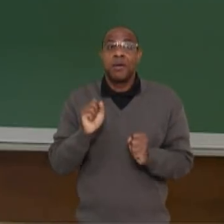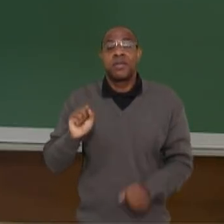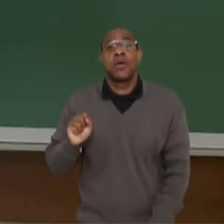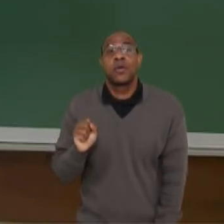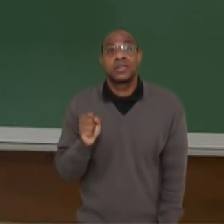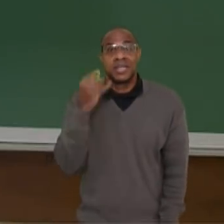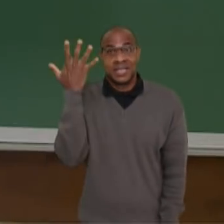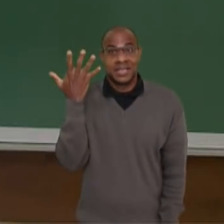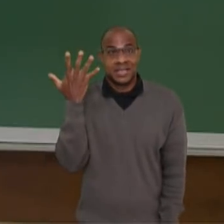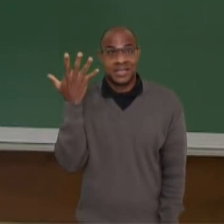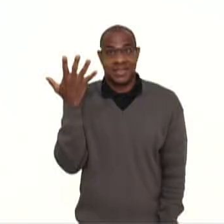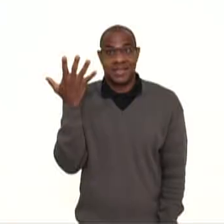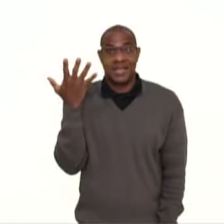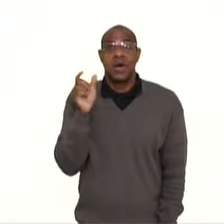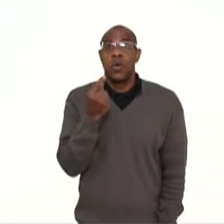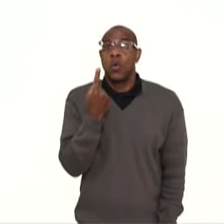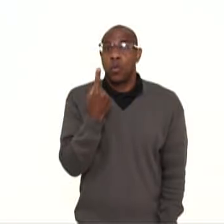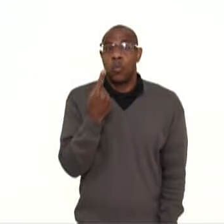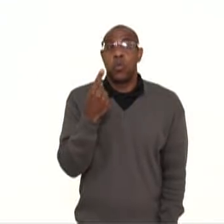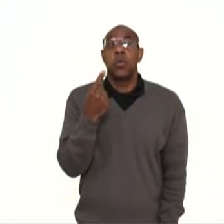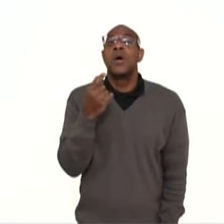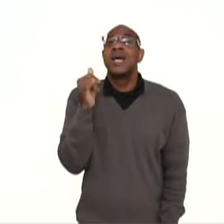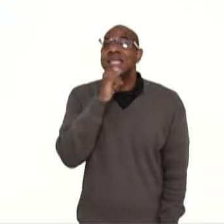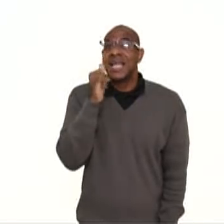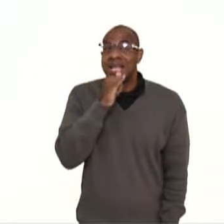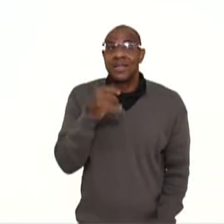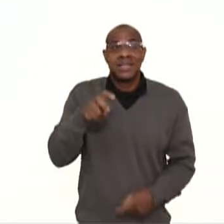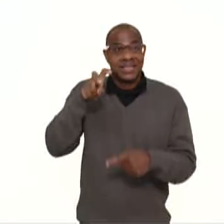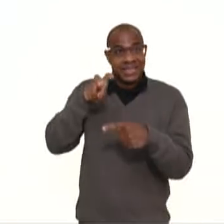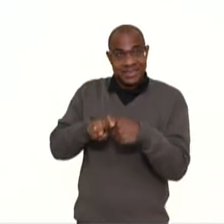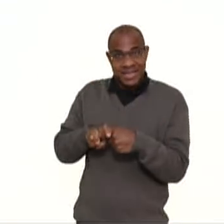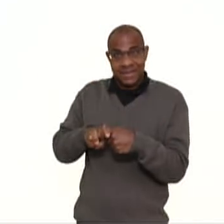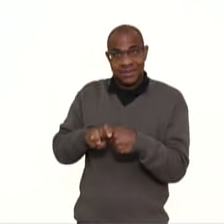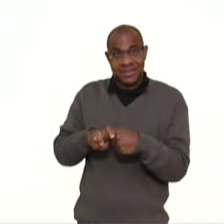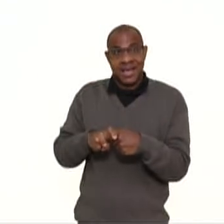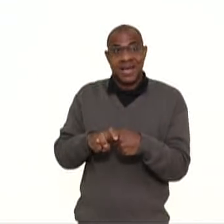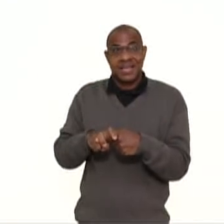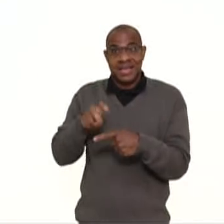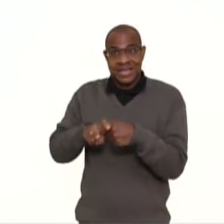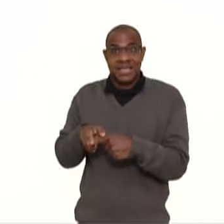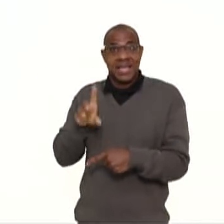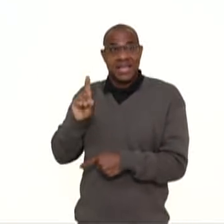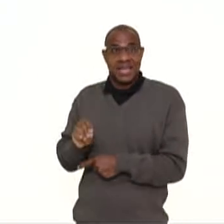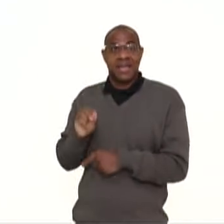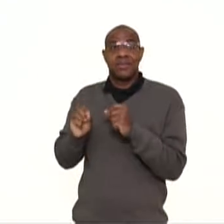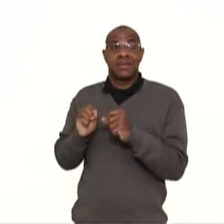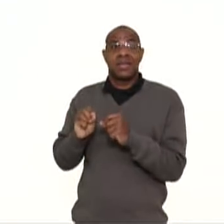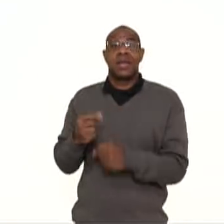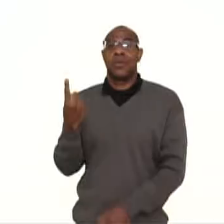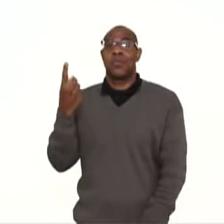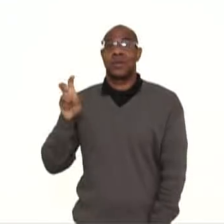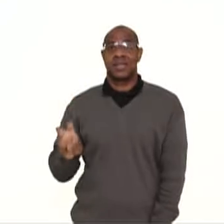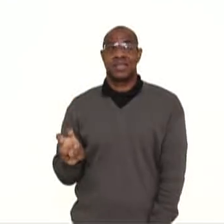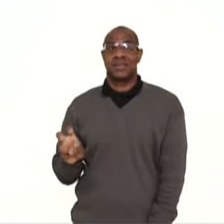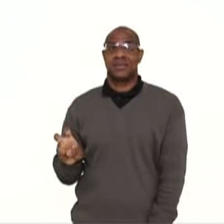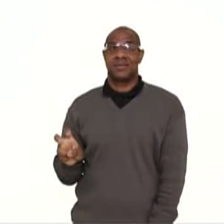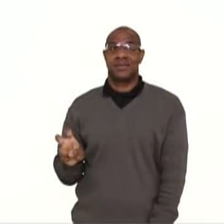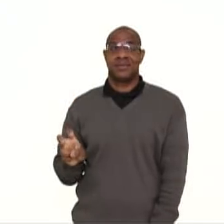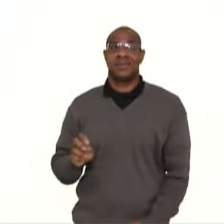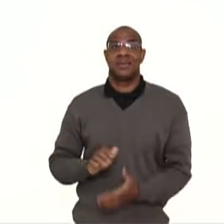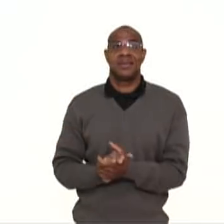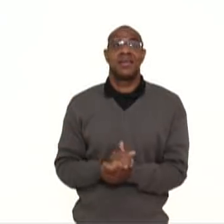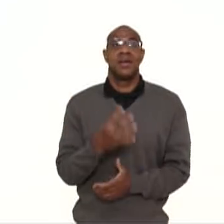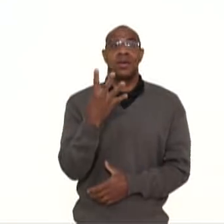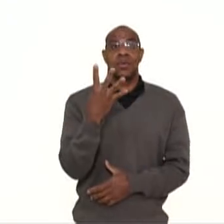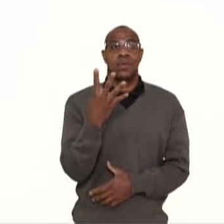na cadeira 10 é o quê? 4 em 20, que é igual a 1/5. Tá? 4 em 20 simplifica